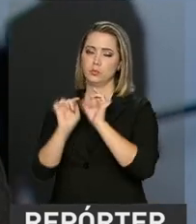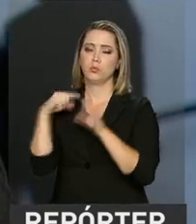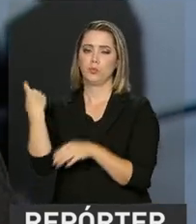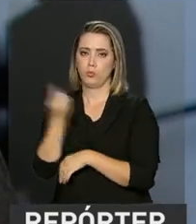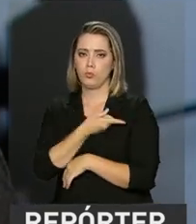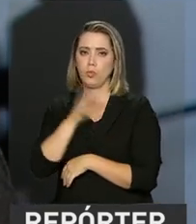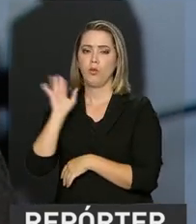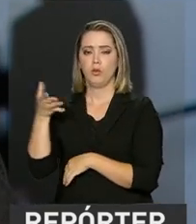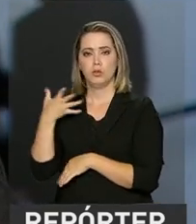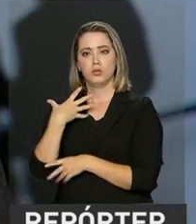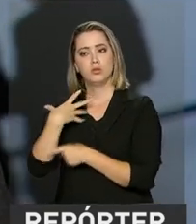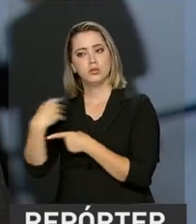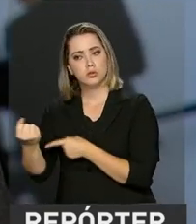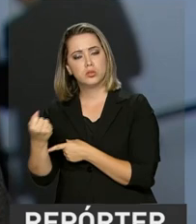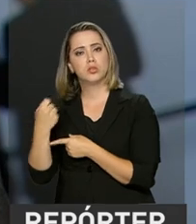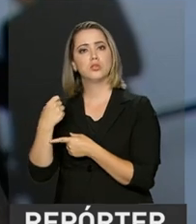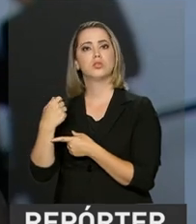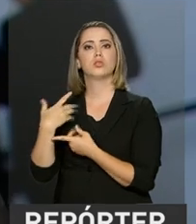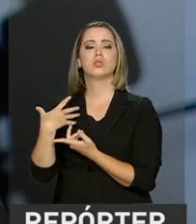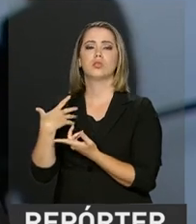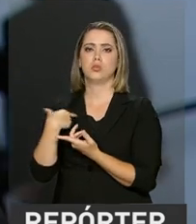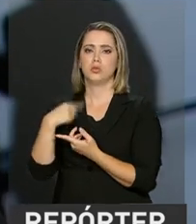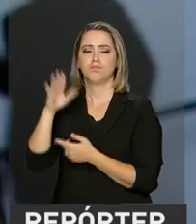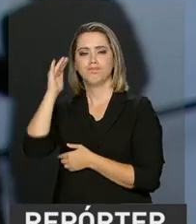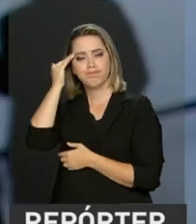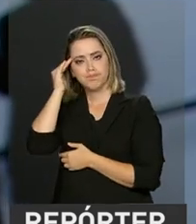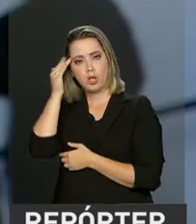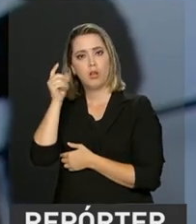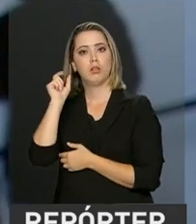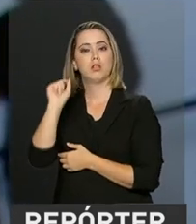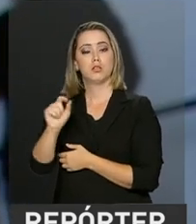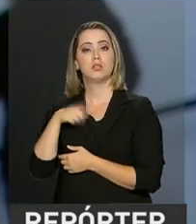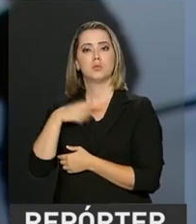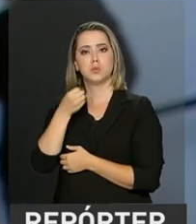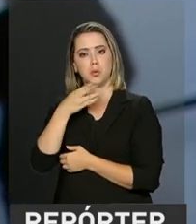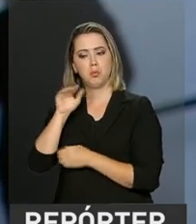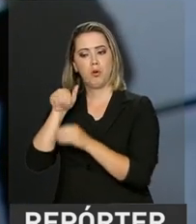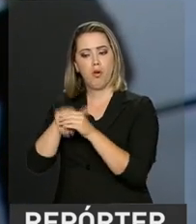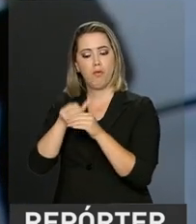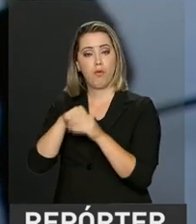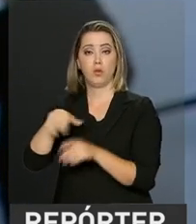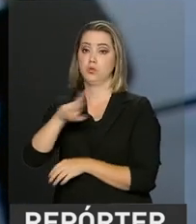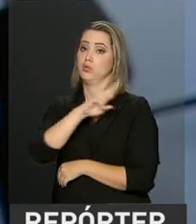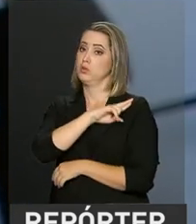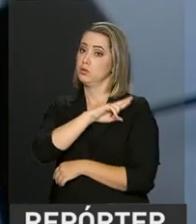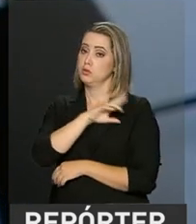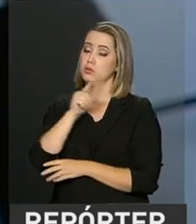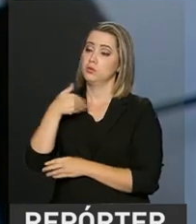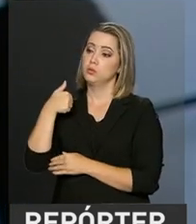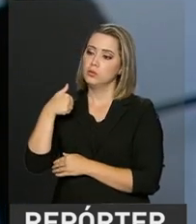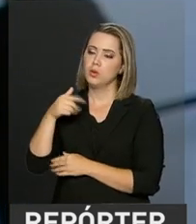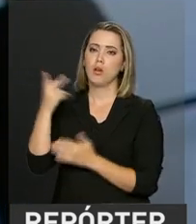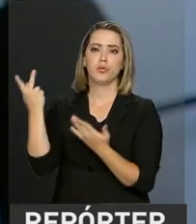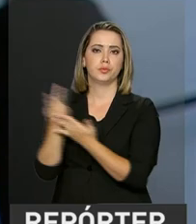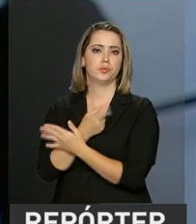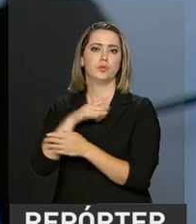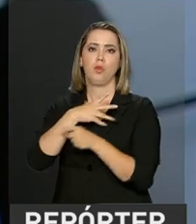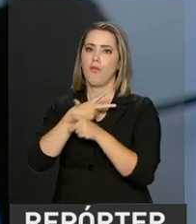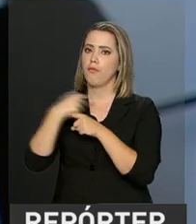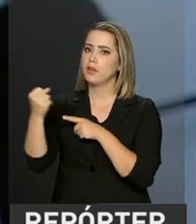nós saímos confiantes de que o bom senso e o voto de responsabilidade vai ser